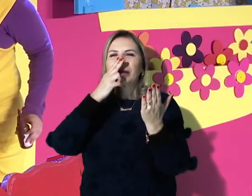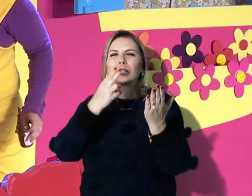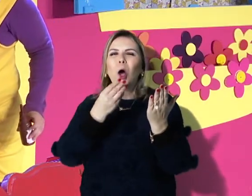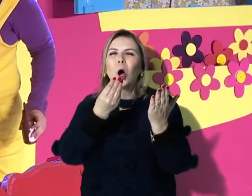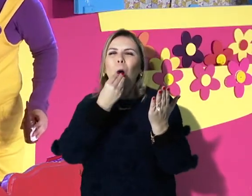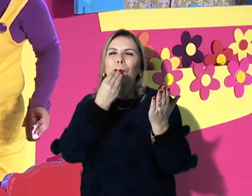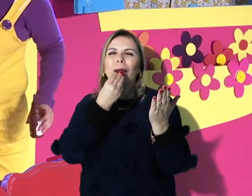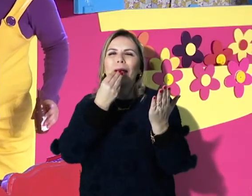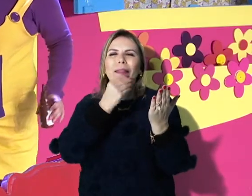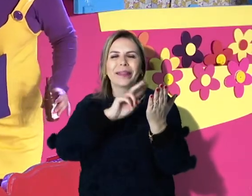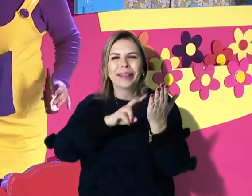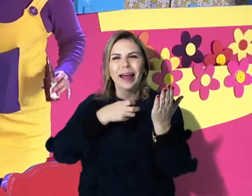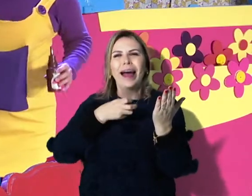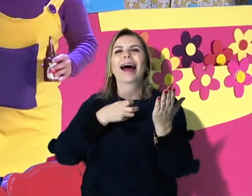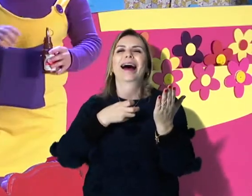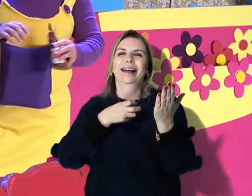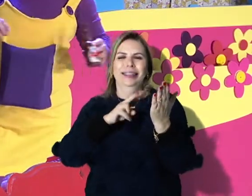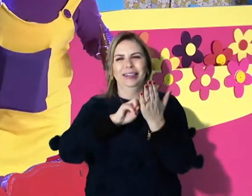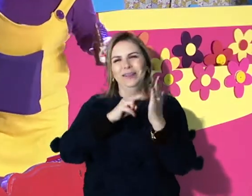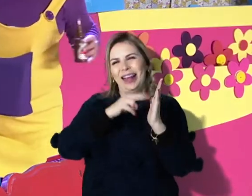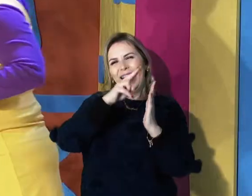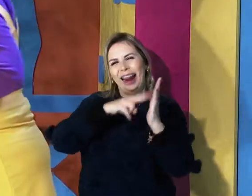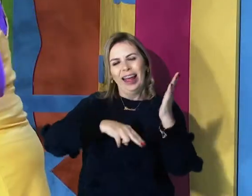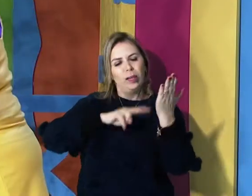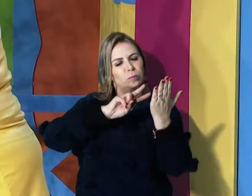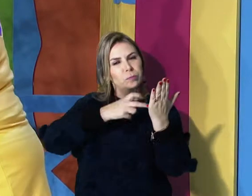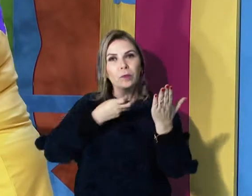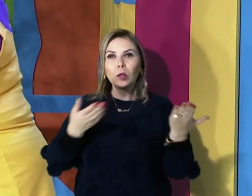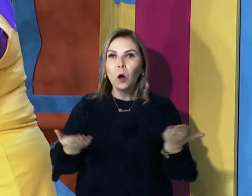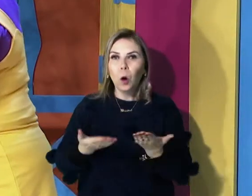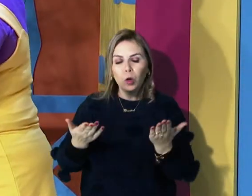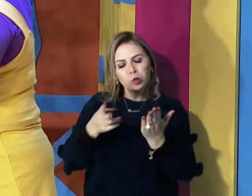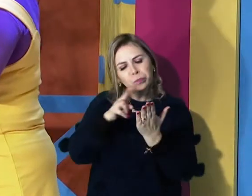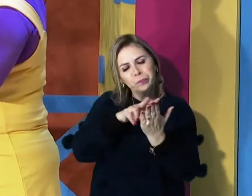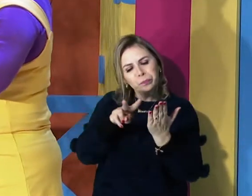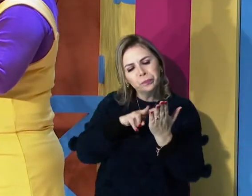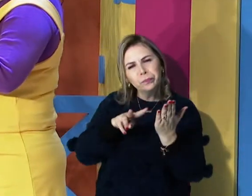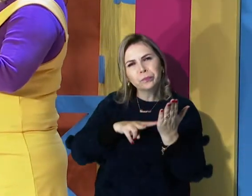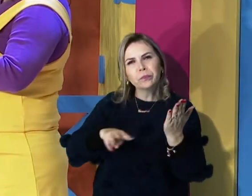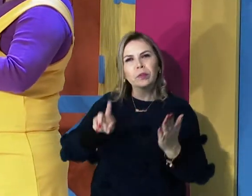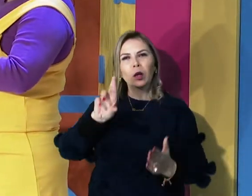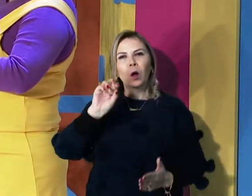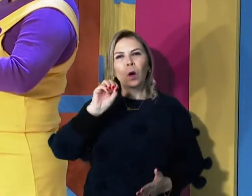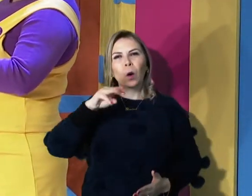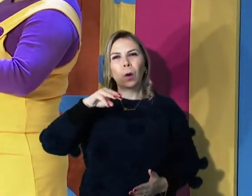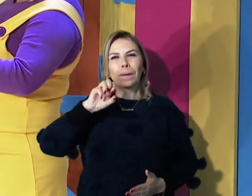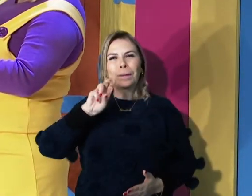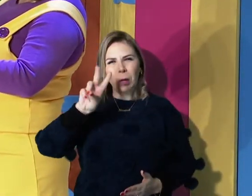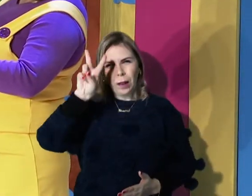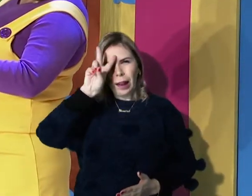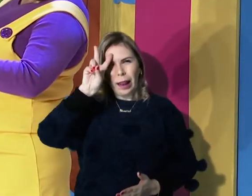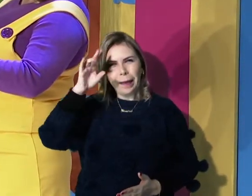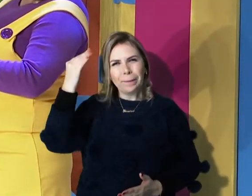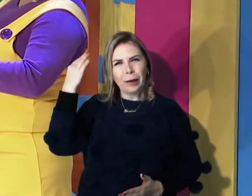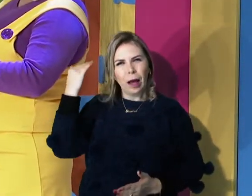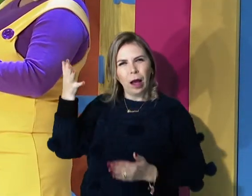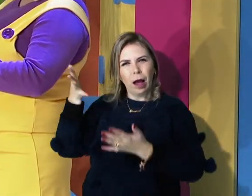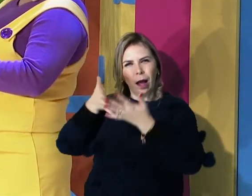É, eu tô lendo. Ah, tá. Hoje eu tava lendo o versículo que o Romeu leu pra mim aquele dia,